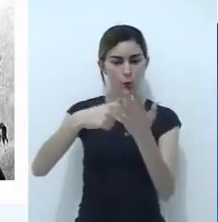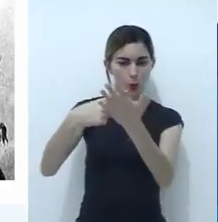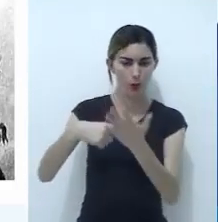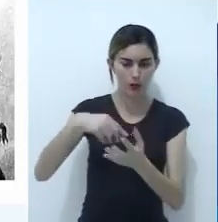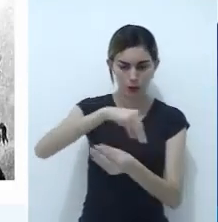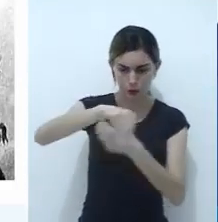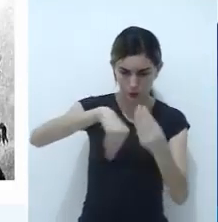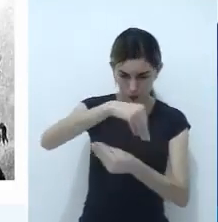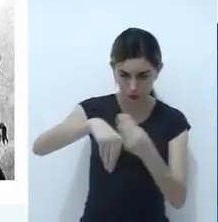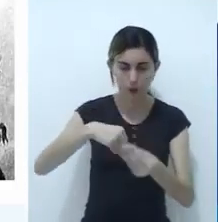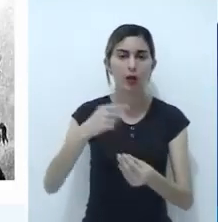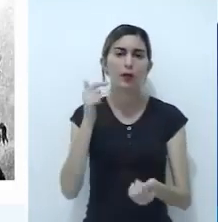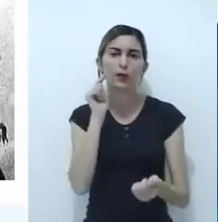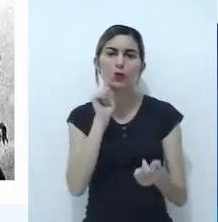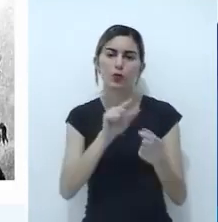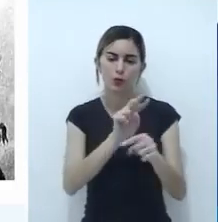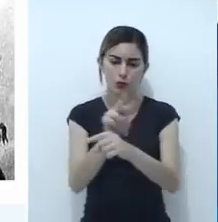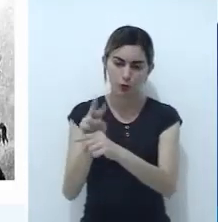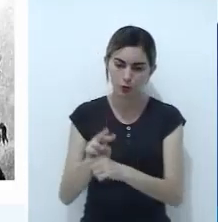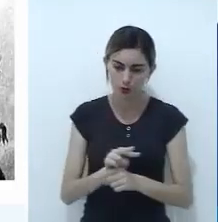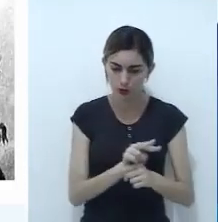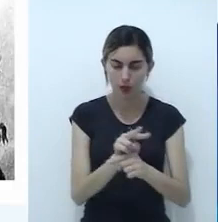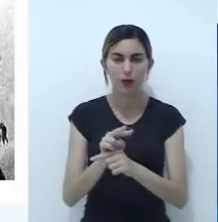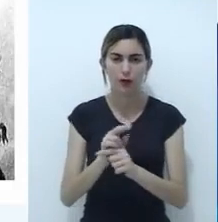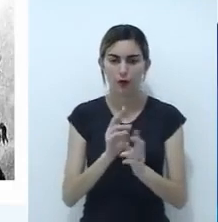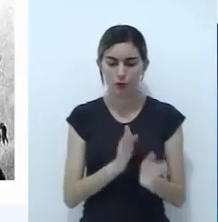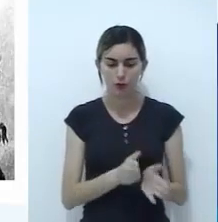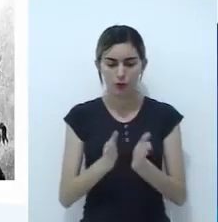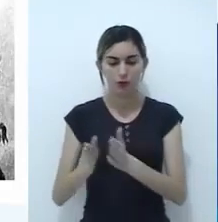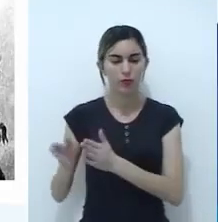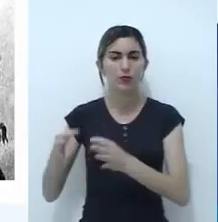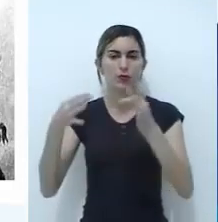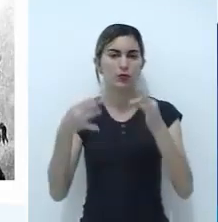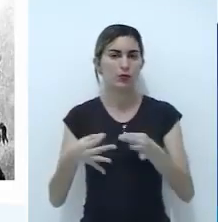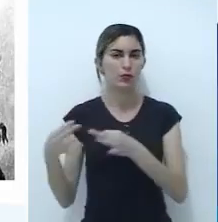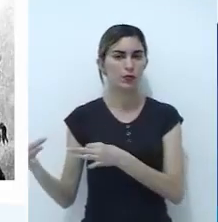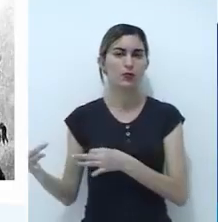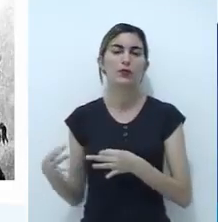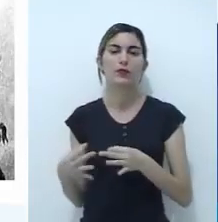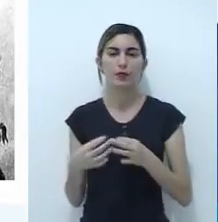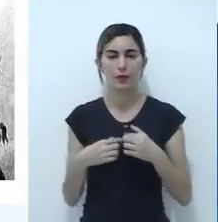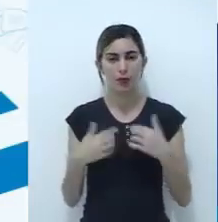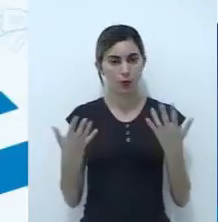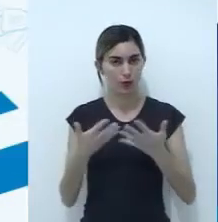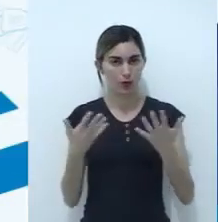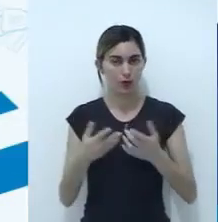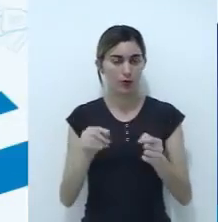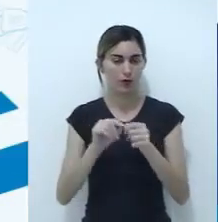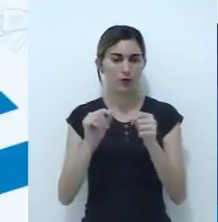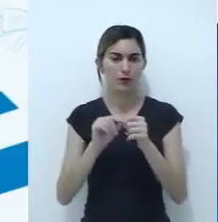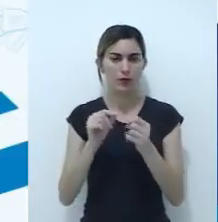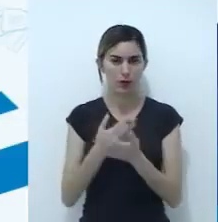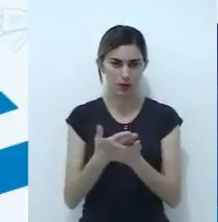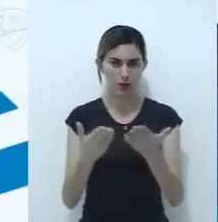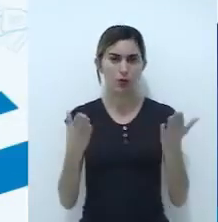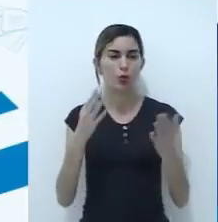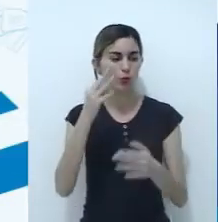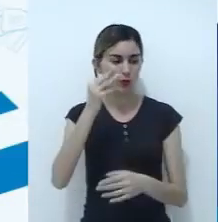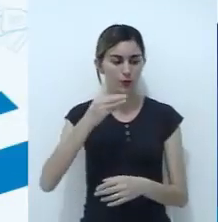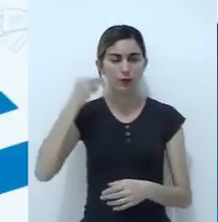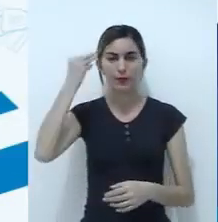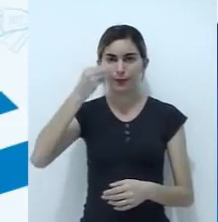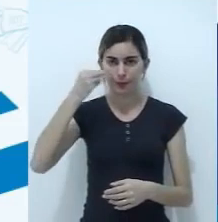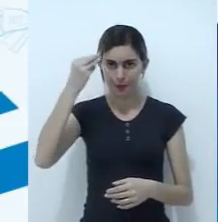formar substâncias, eles conservam entre si proporções definidas. Eu agora vou realizar para vocês